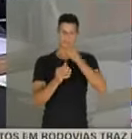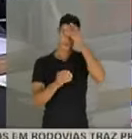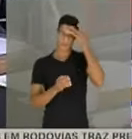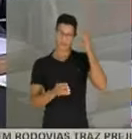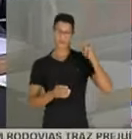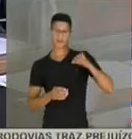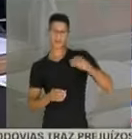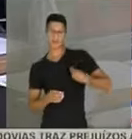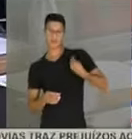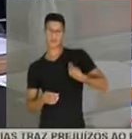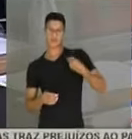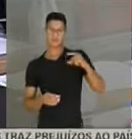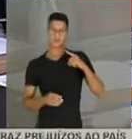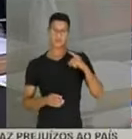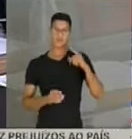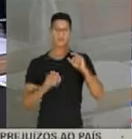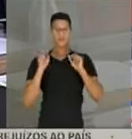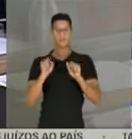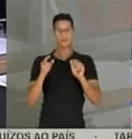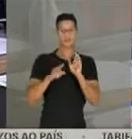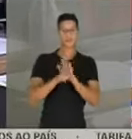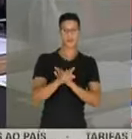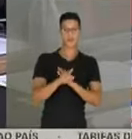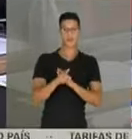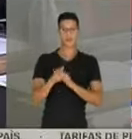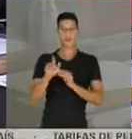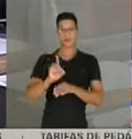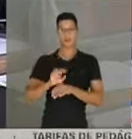que estavam lá, né? Podia até perguntar